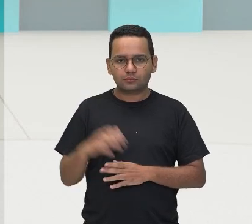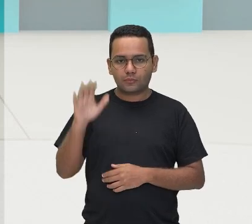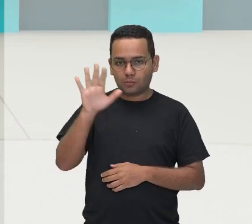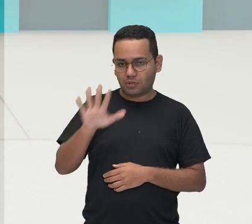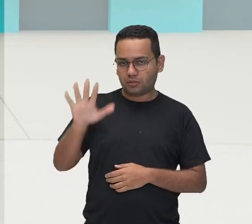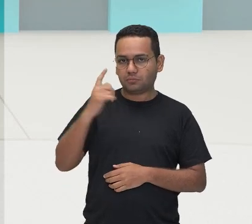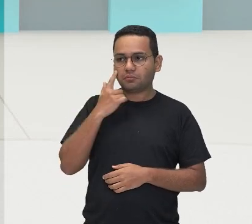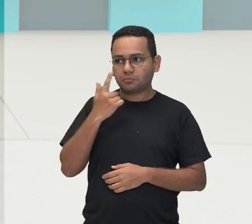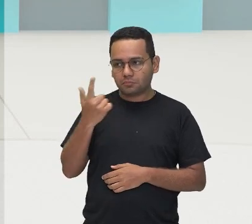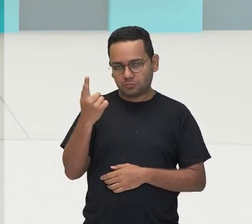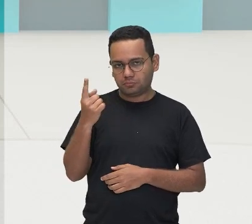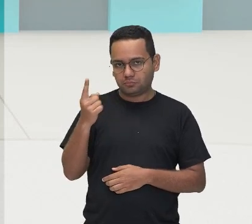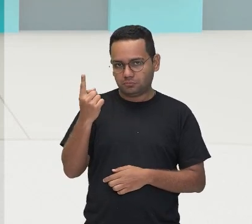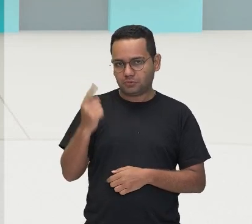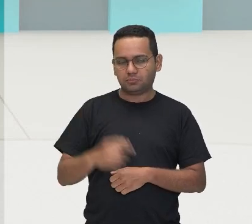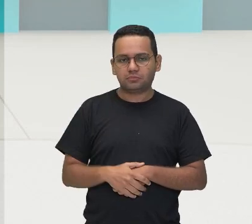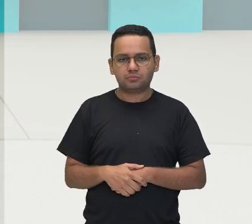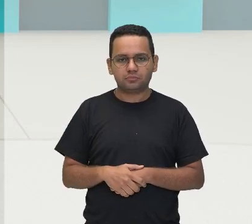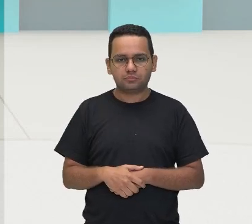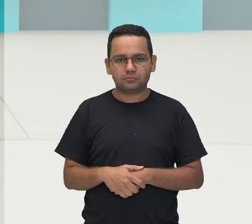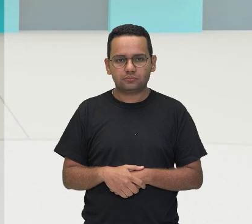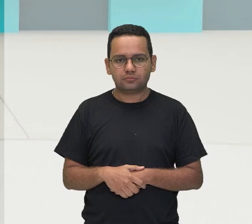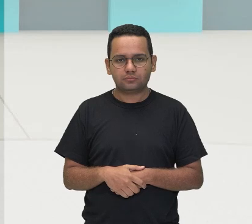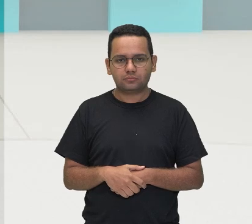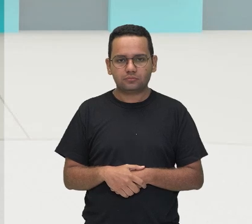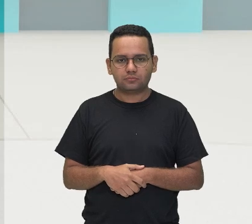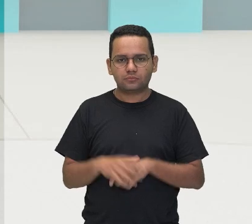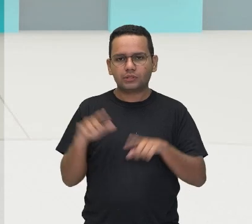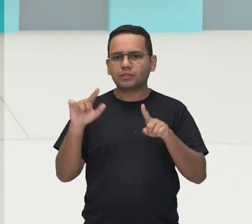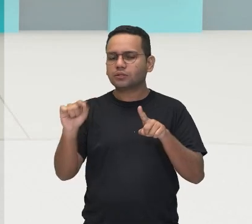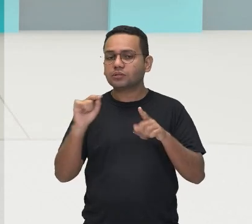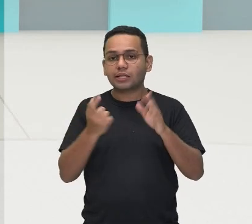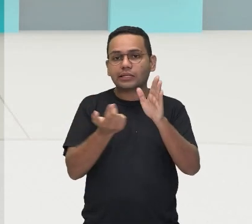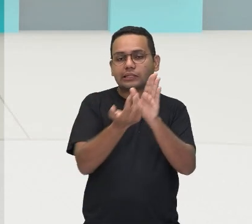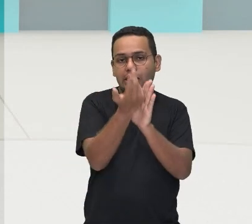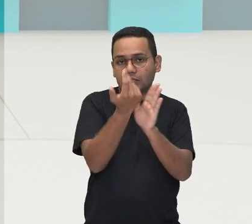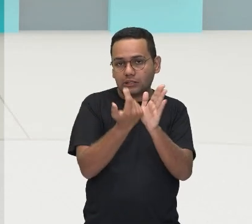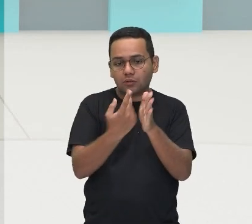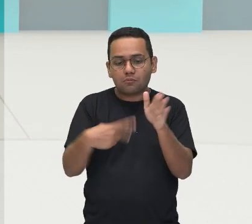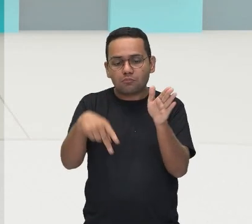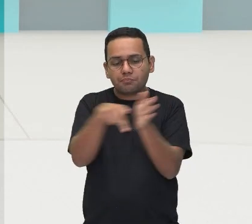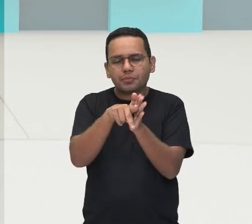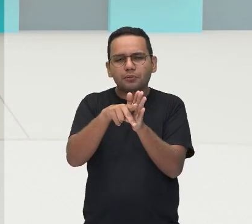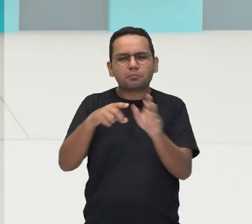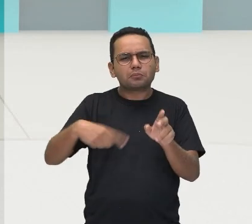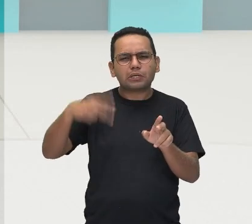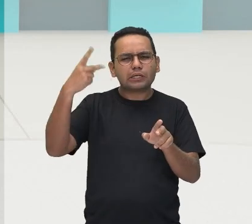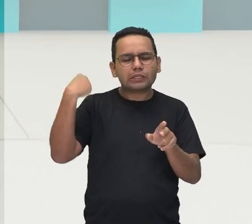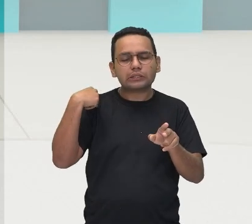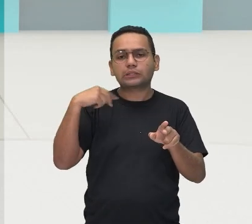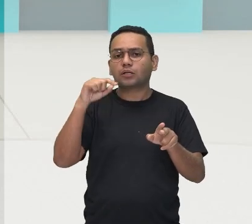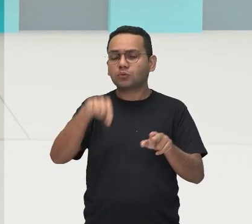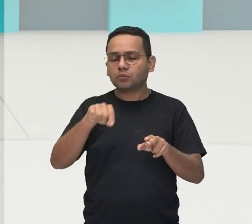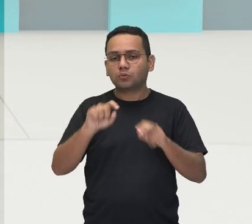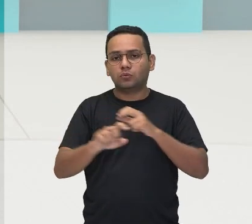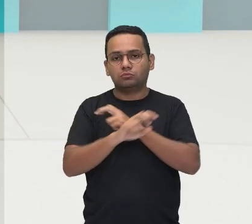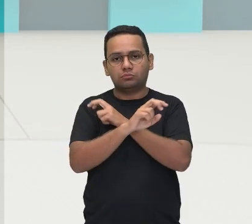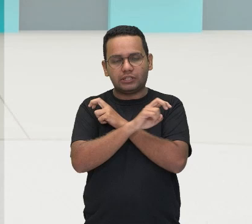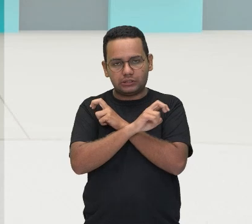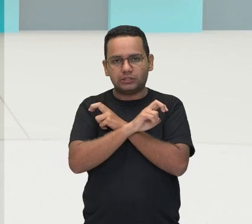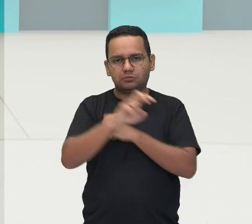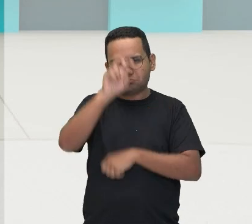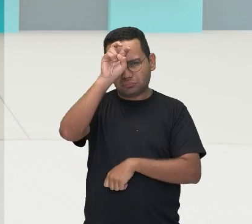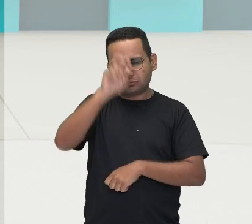vocês, aqui em cima, né? Através dessas gravuras ali do Antigo Egito, que já existia formas